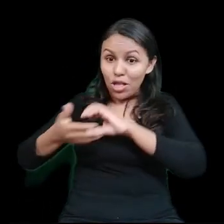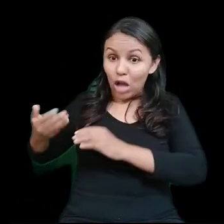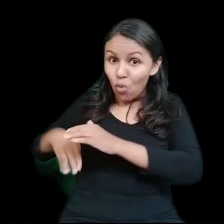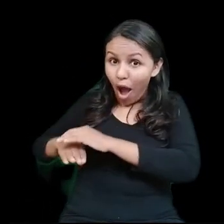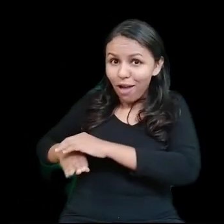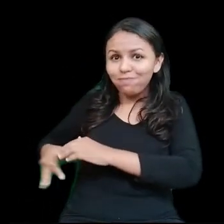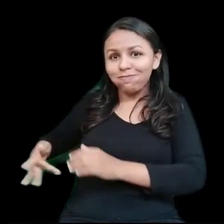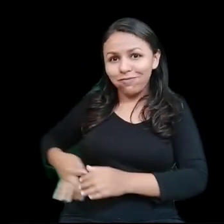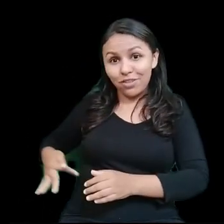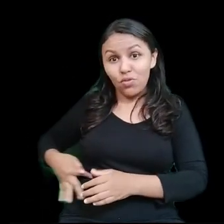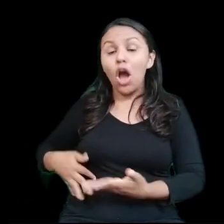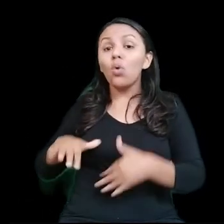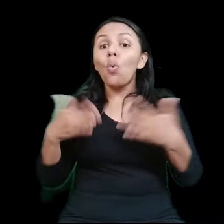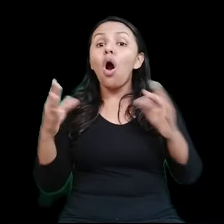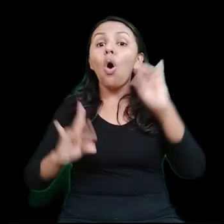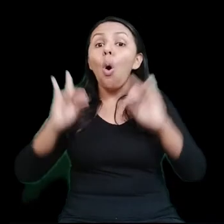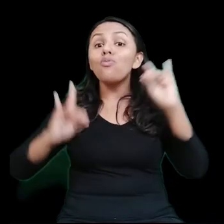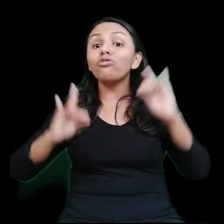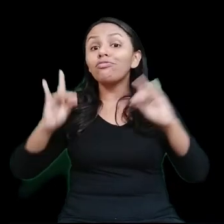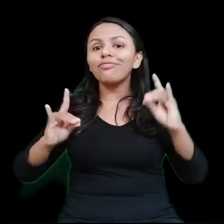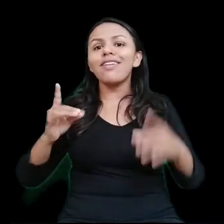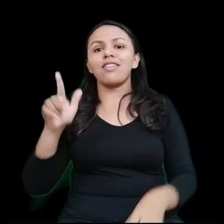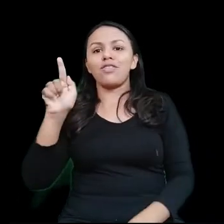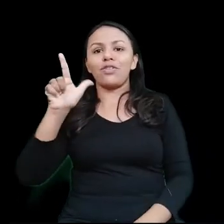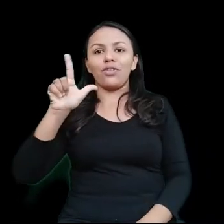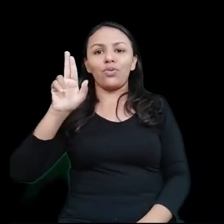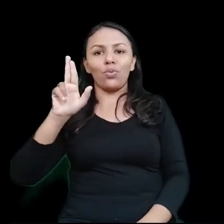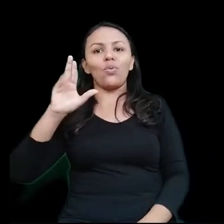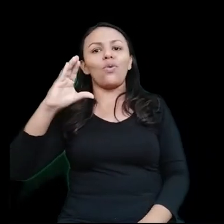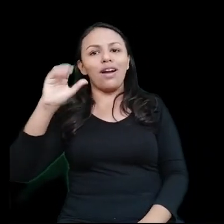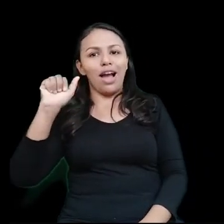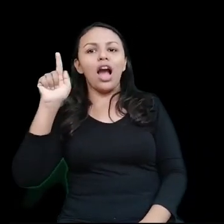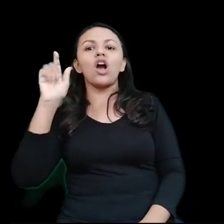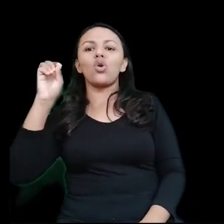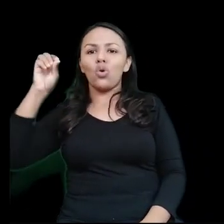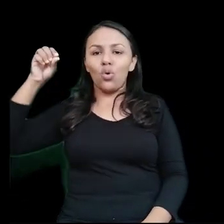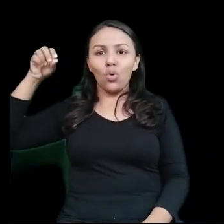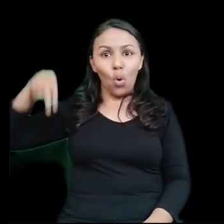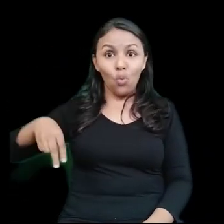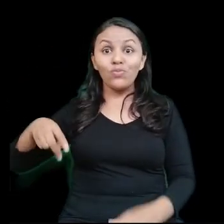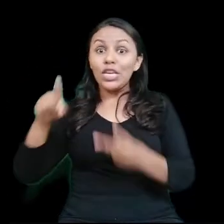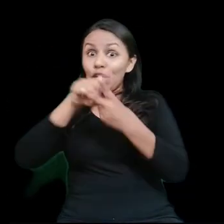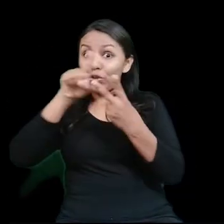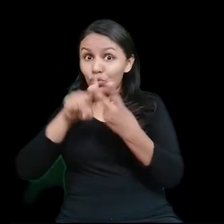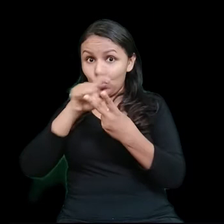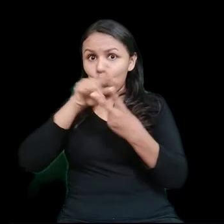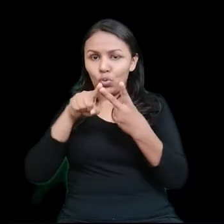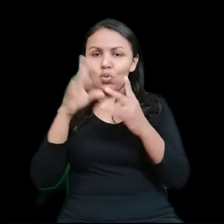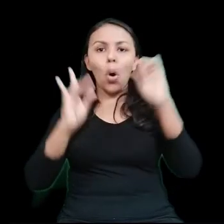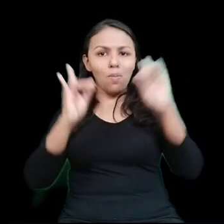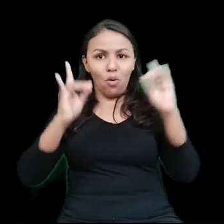aí o hormônio que vai ser liberado é o glucagon. Todos esses 2 hormônios estão lá no